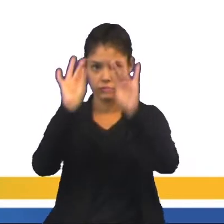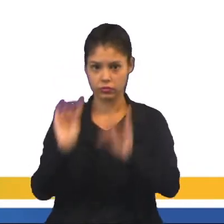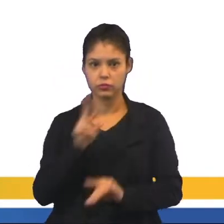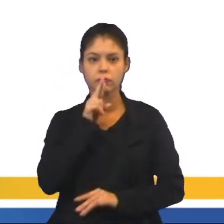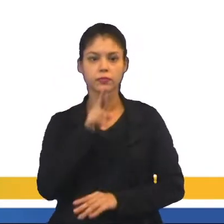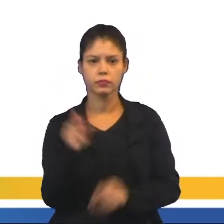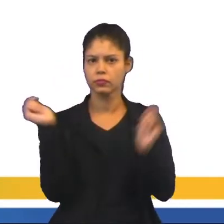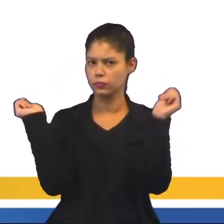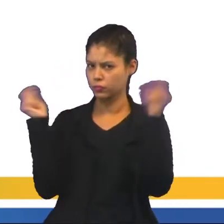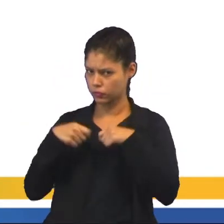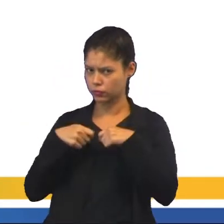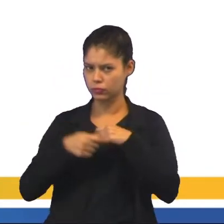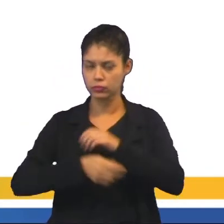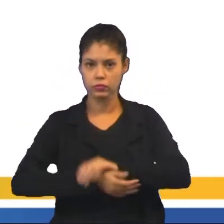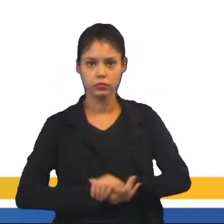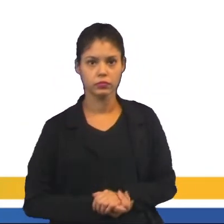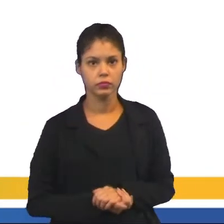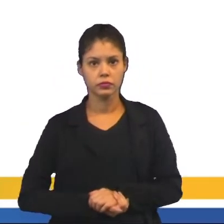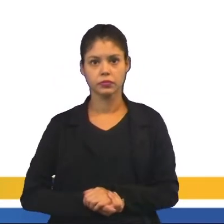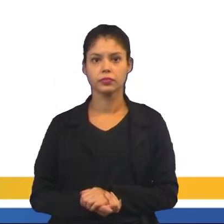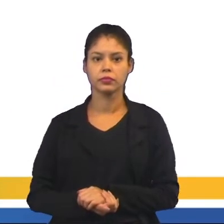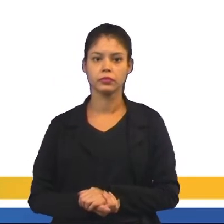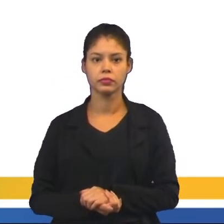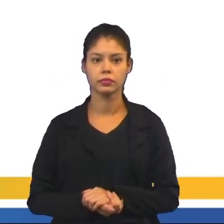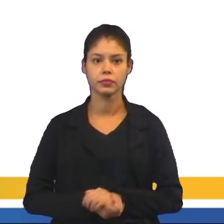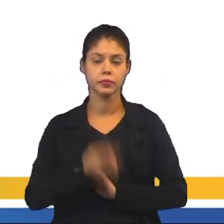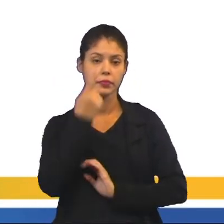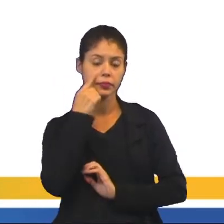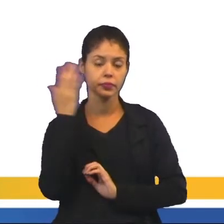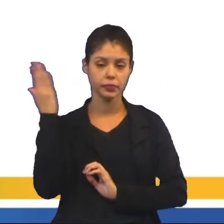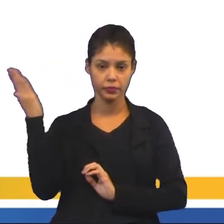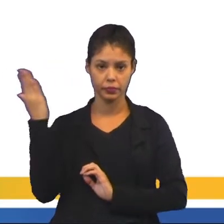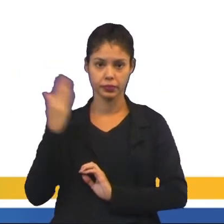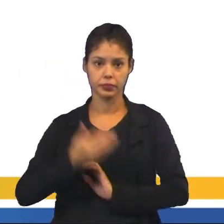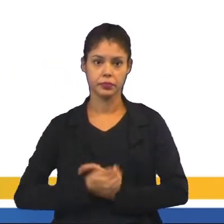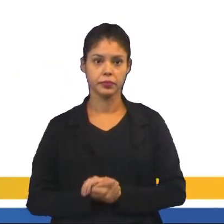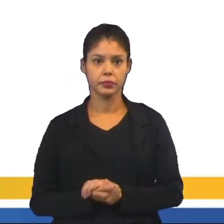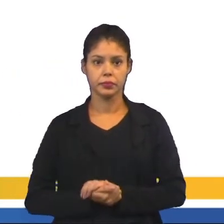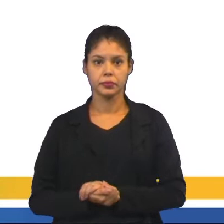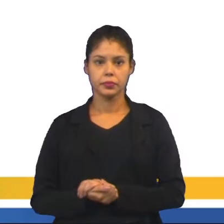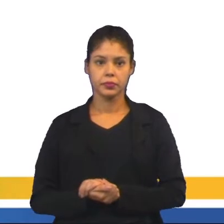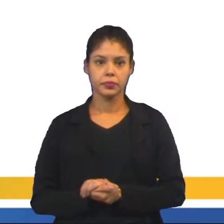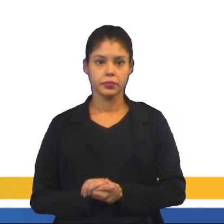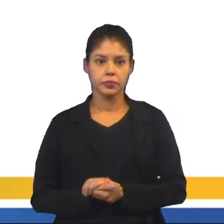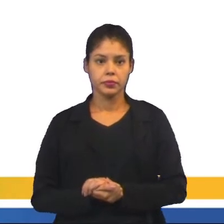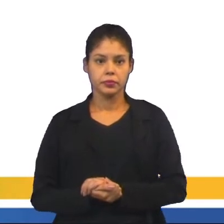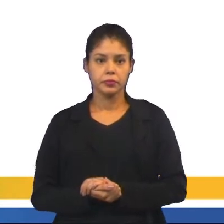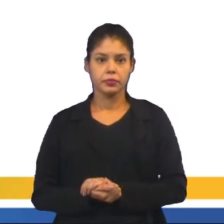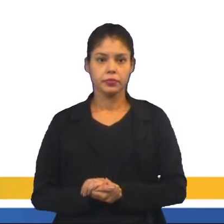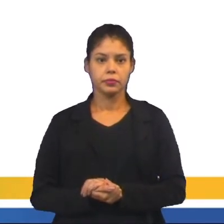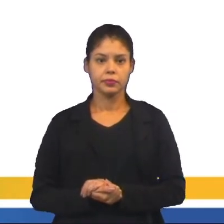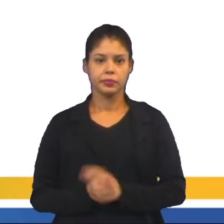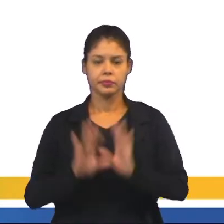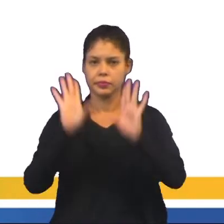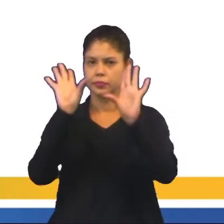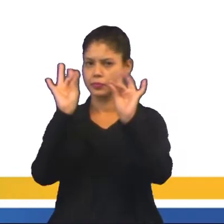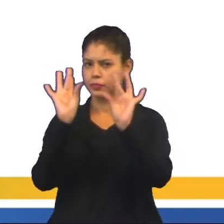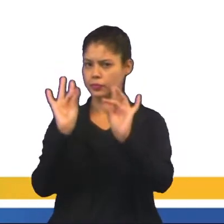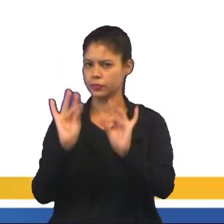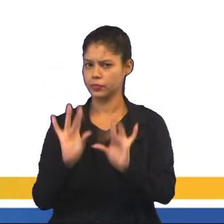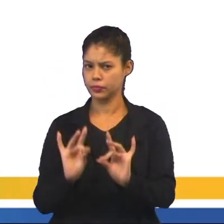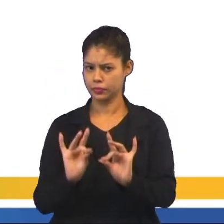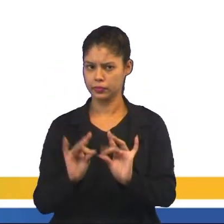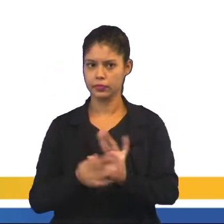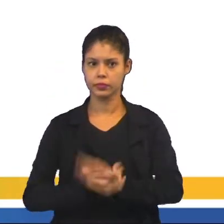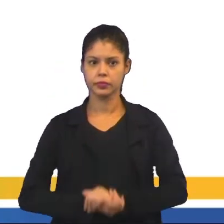de cada uma das respostas possíveis. Então vejamos aí. Olha bem como eu deixei bem destacado para